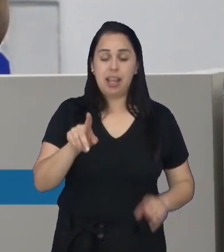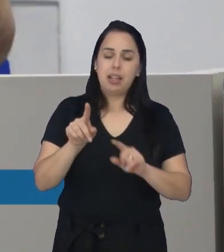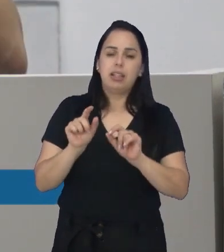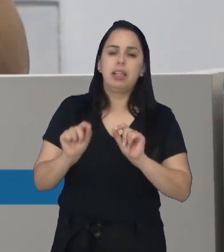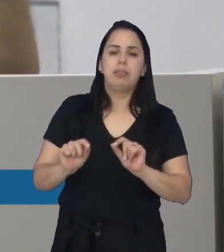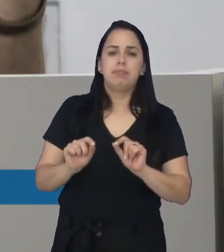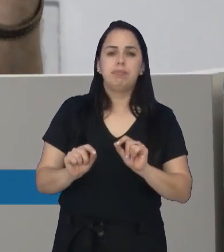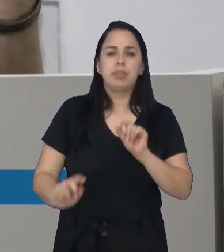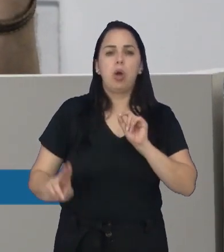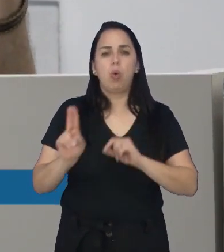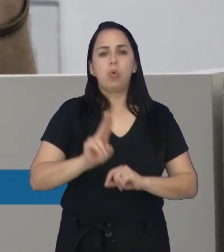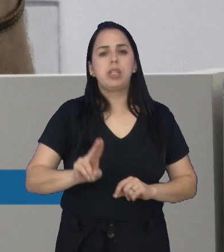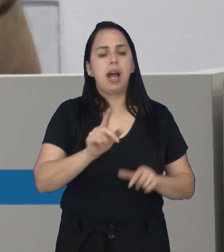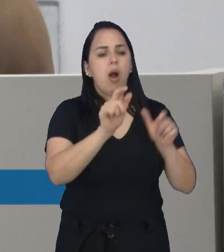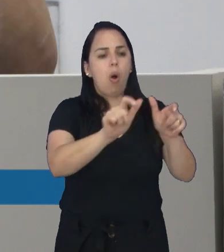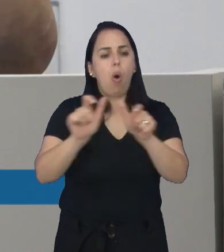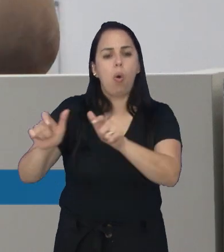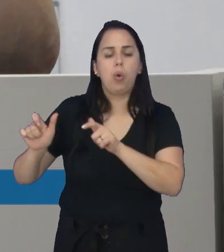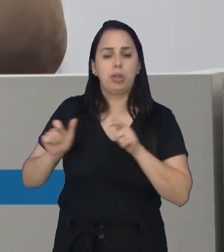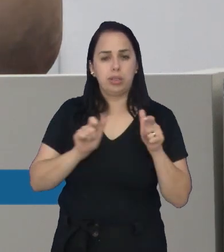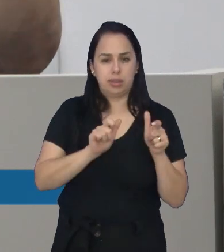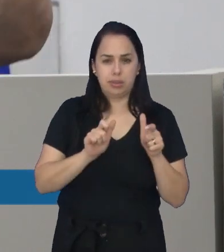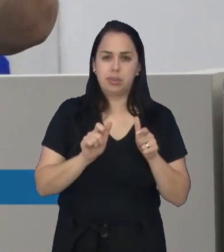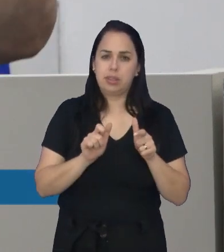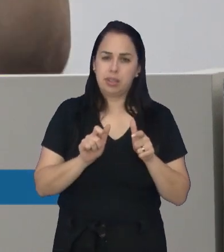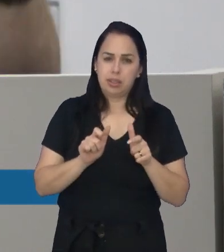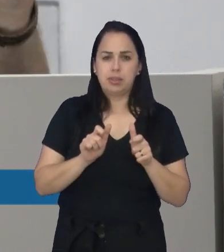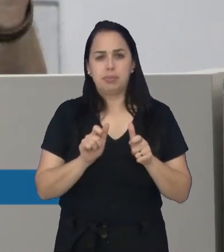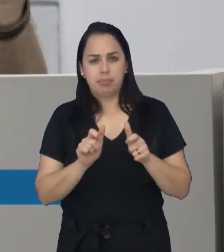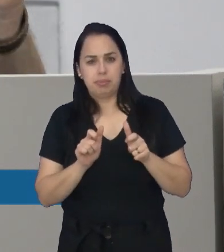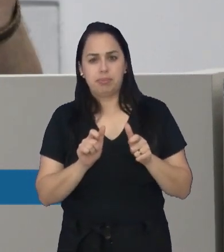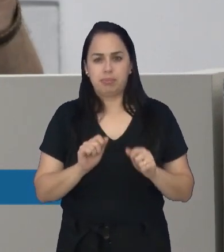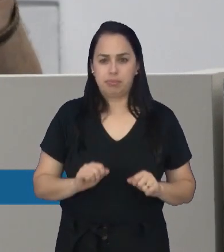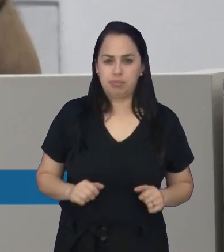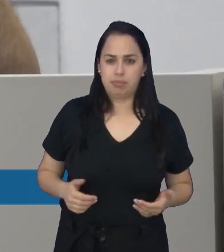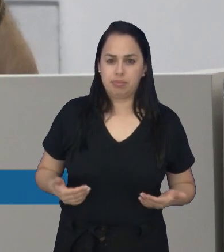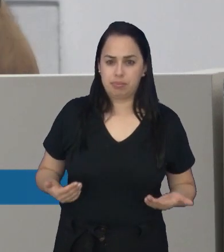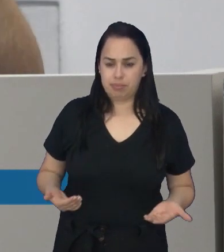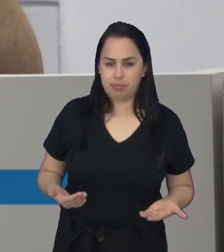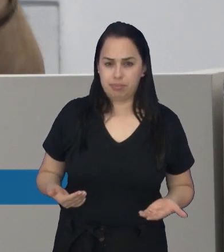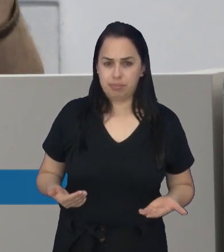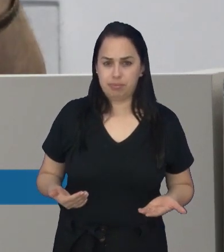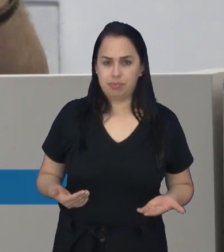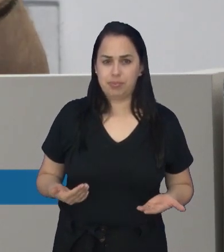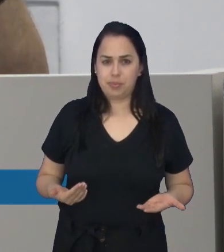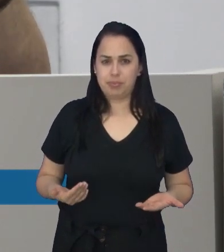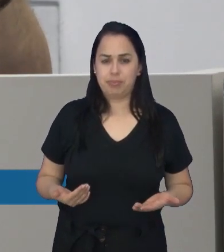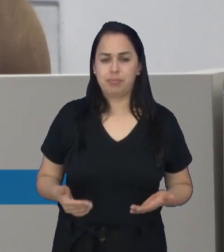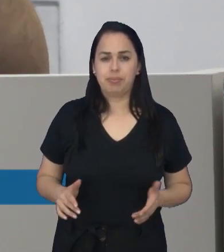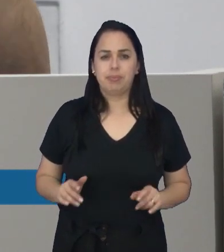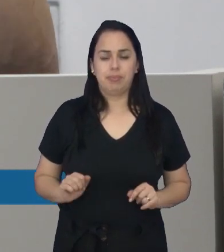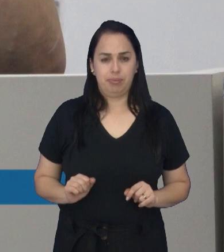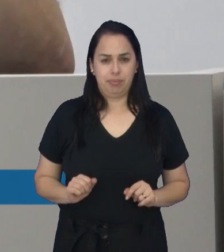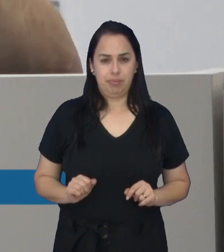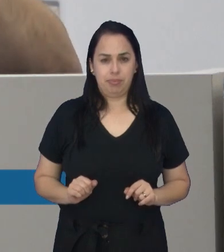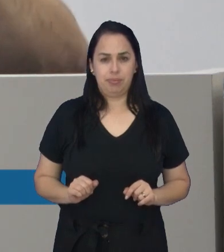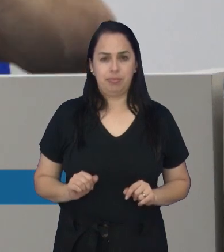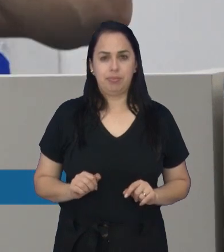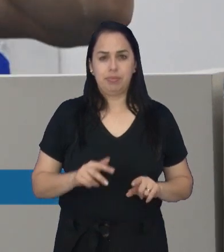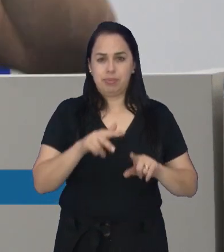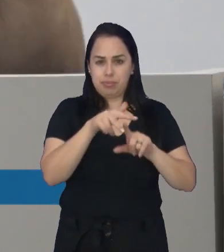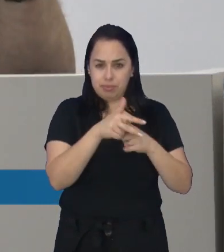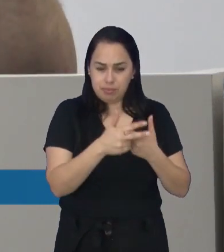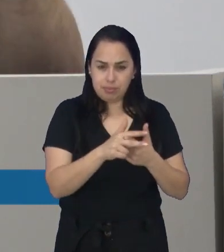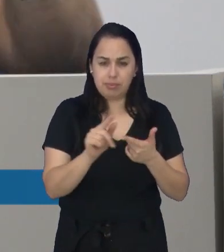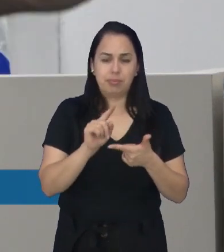utilizada no território conforme a condição que pode ser utilizada agora com relação à regularização se a reuber é interesse